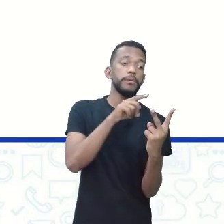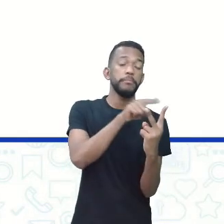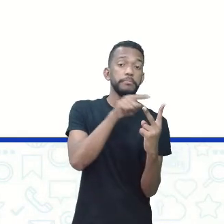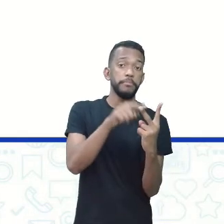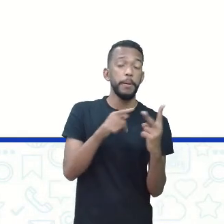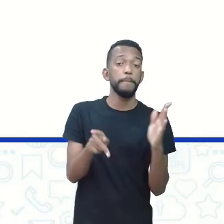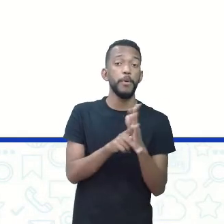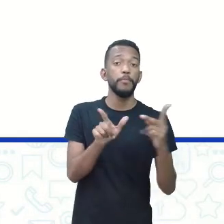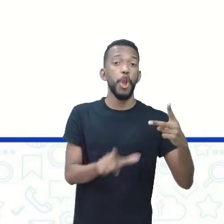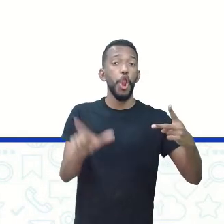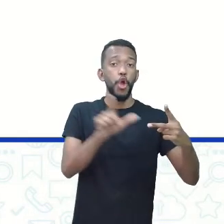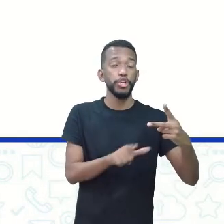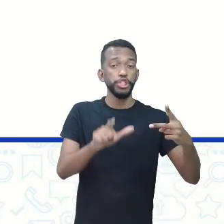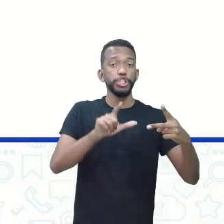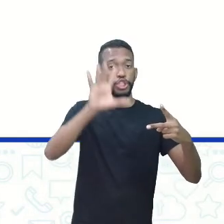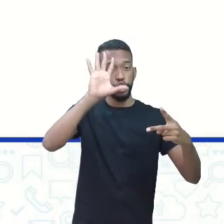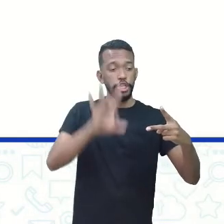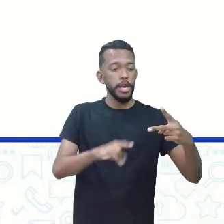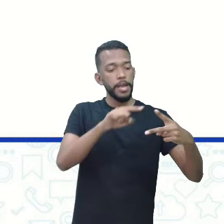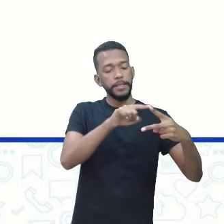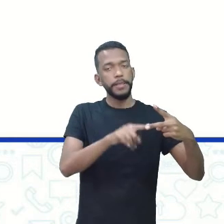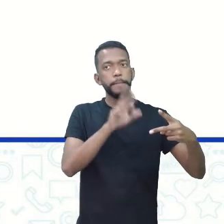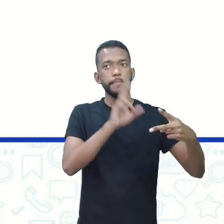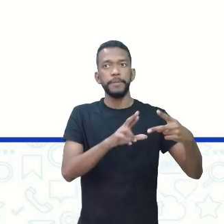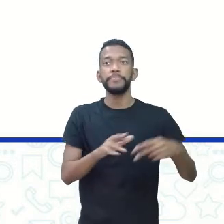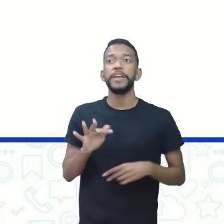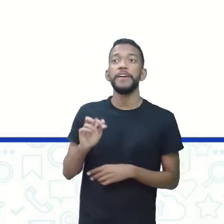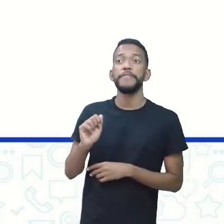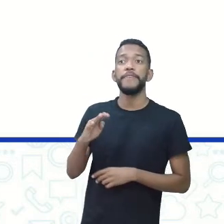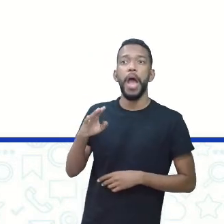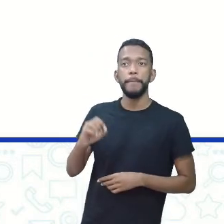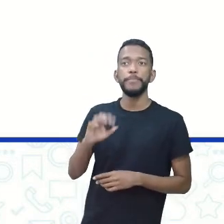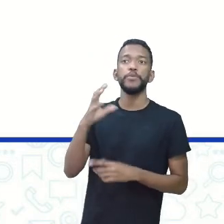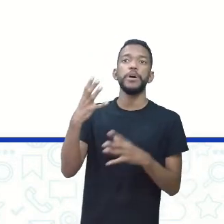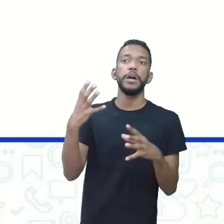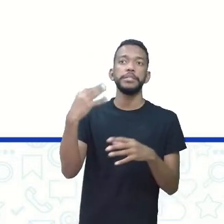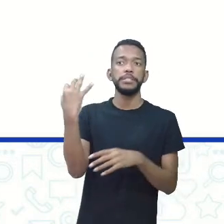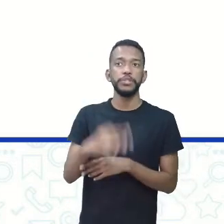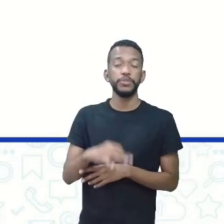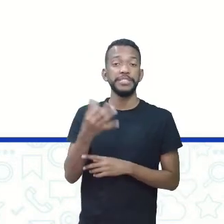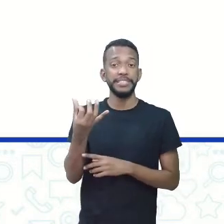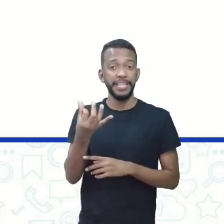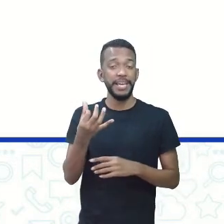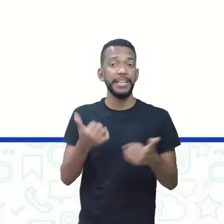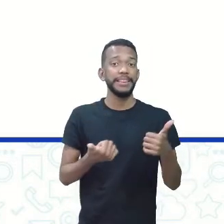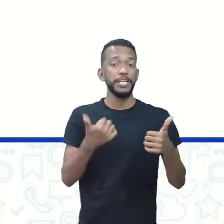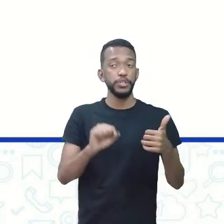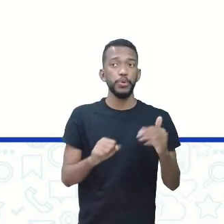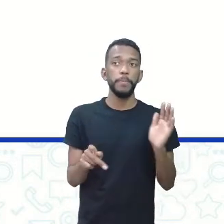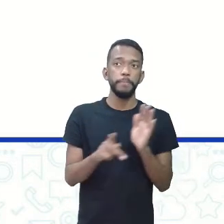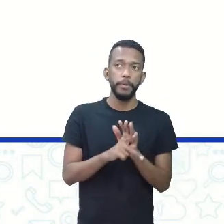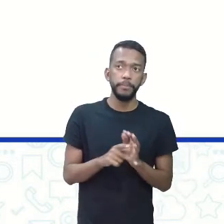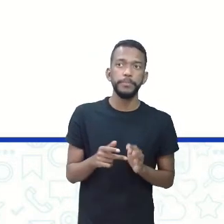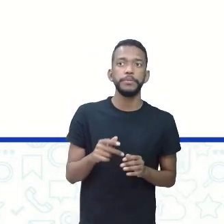lógica. Fábio acertou 6 das 18 questões de geometria. Gabriel acertou 9